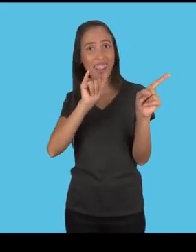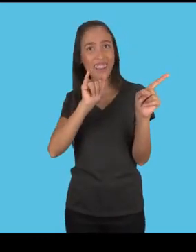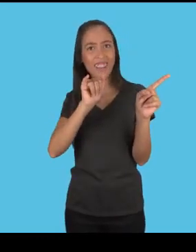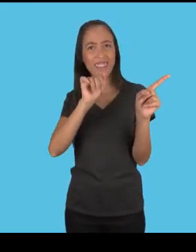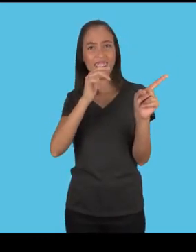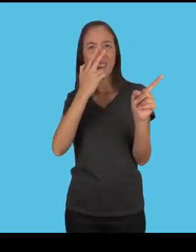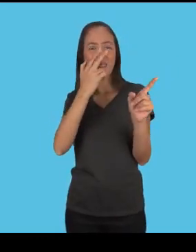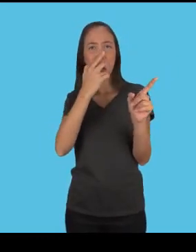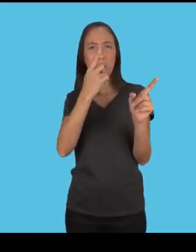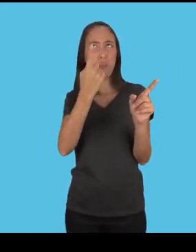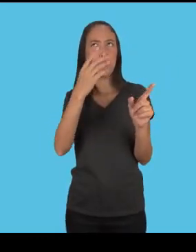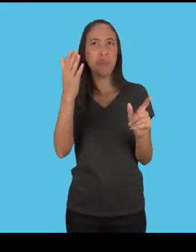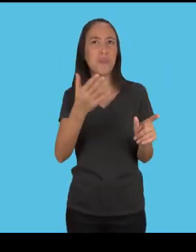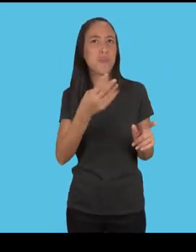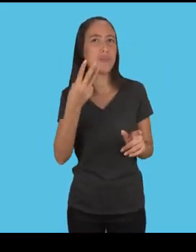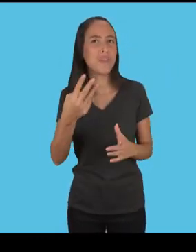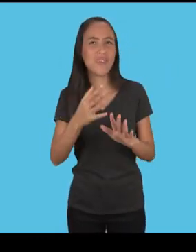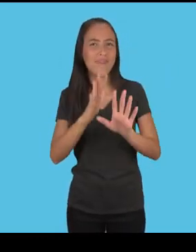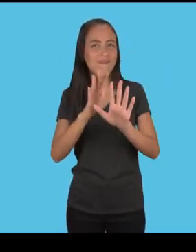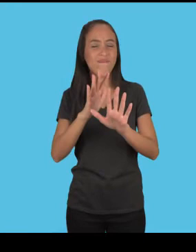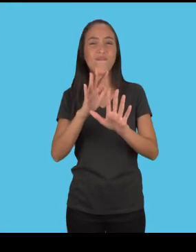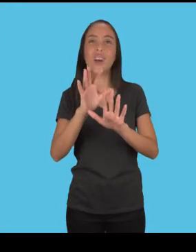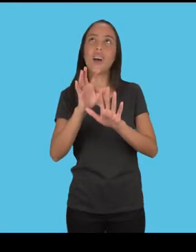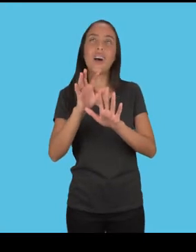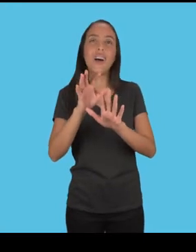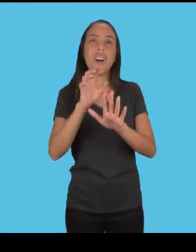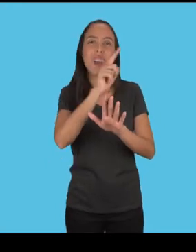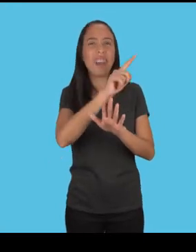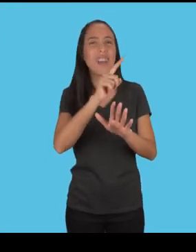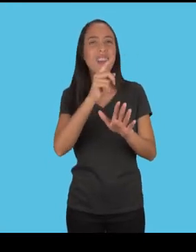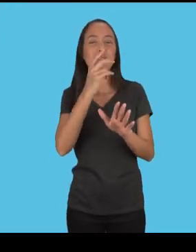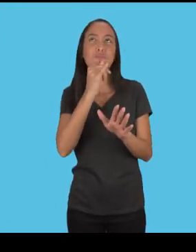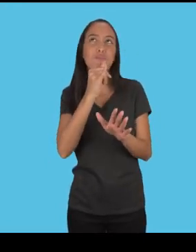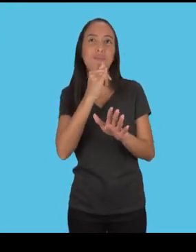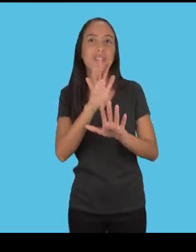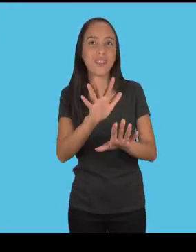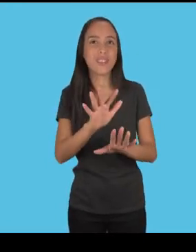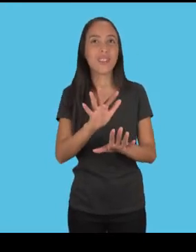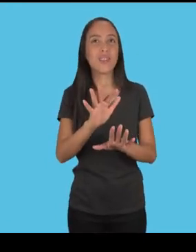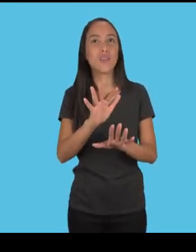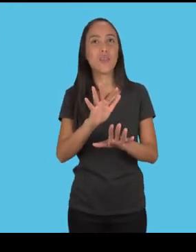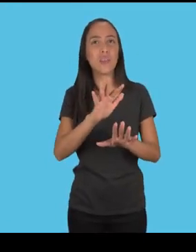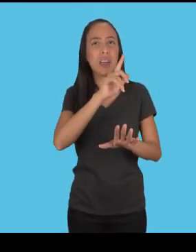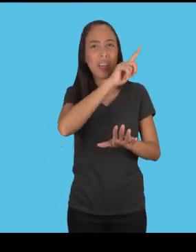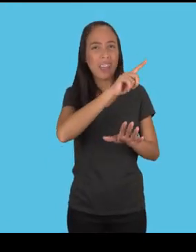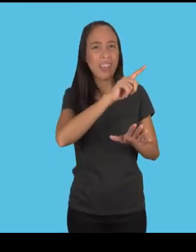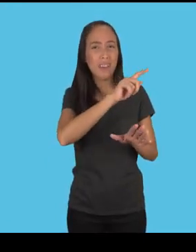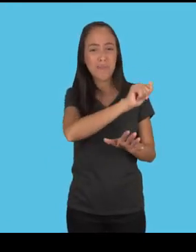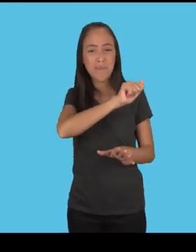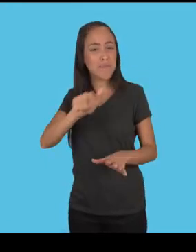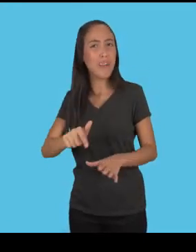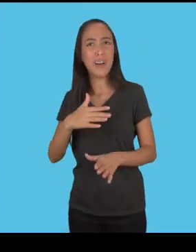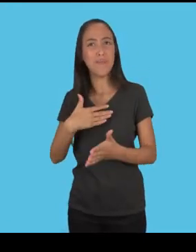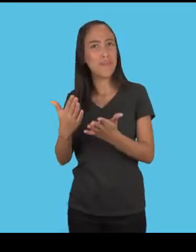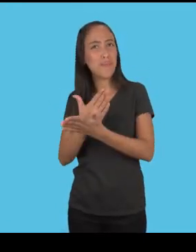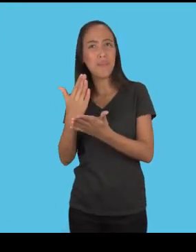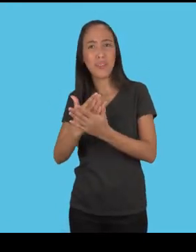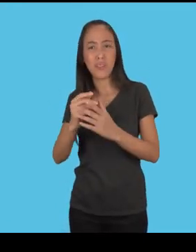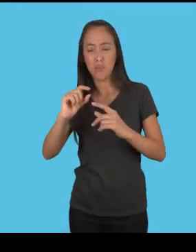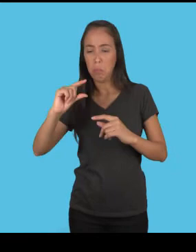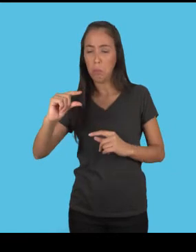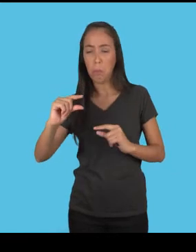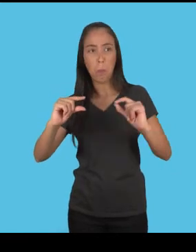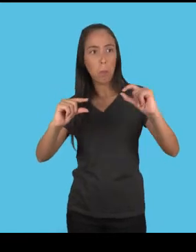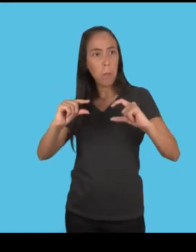1/3, ou melhor, seria mais da metade desse meu